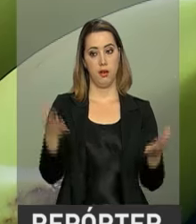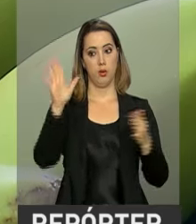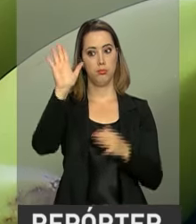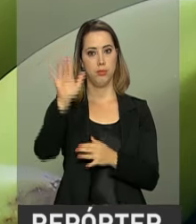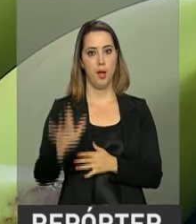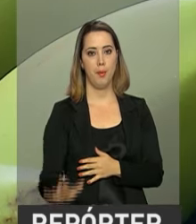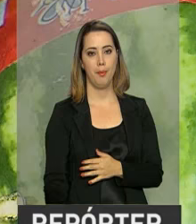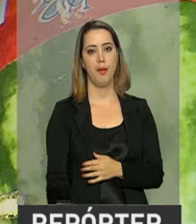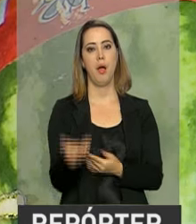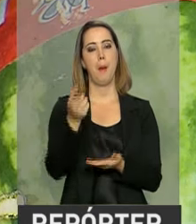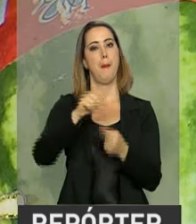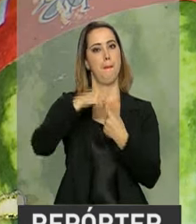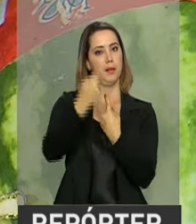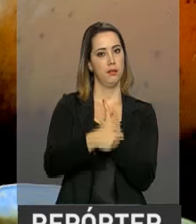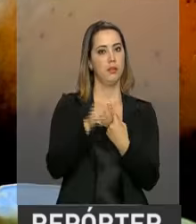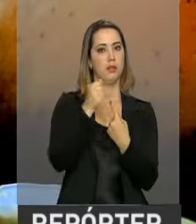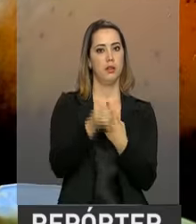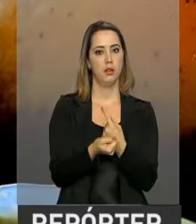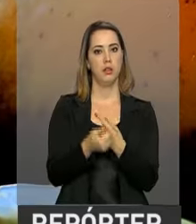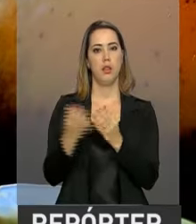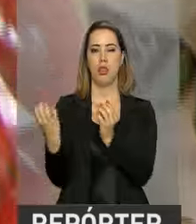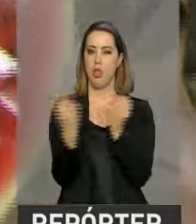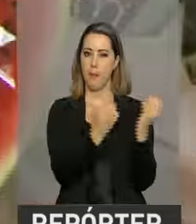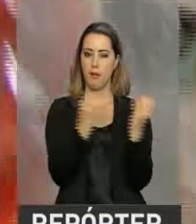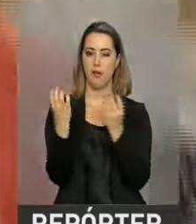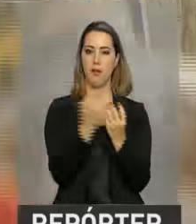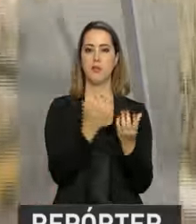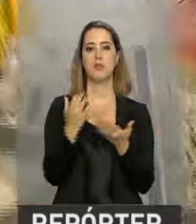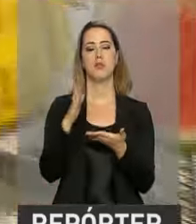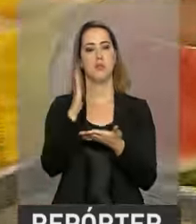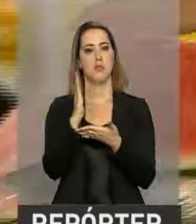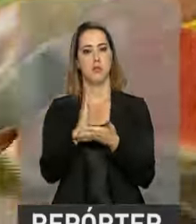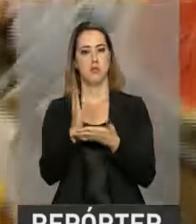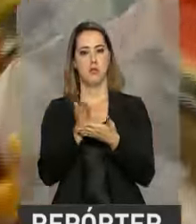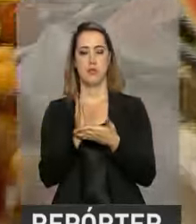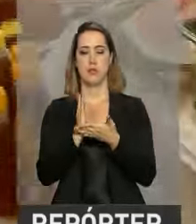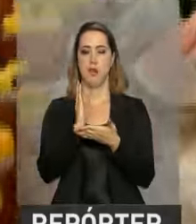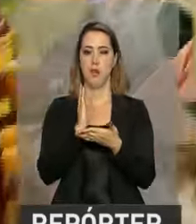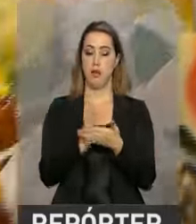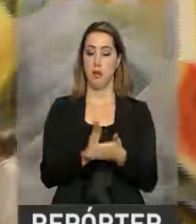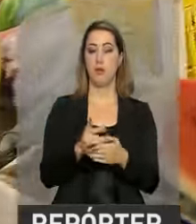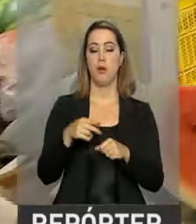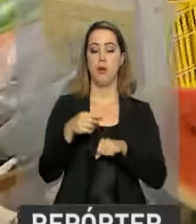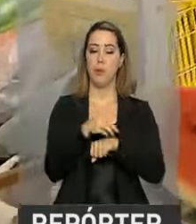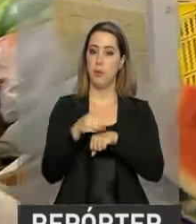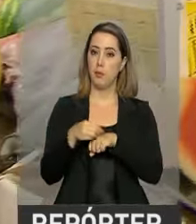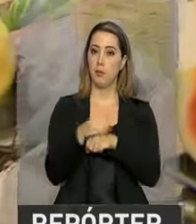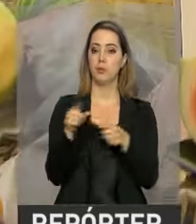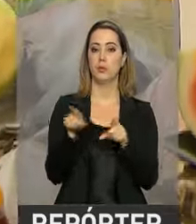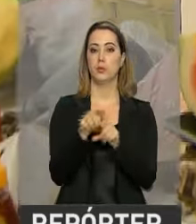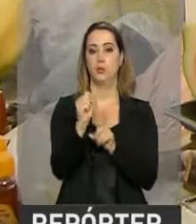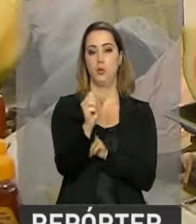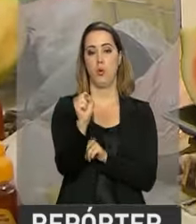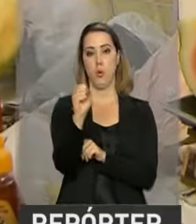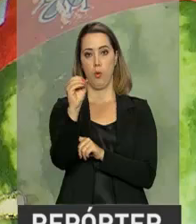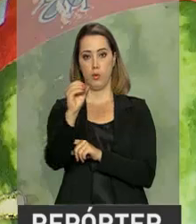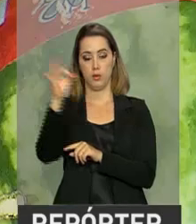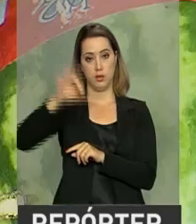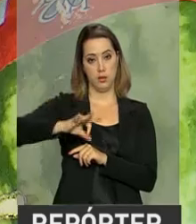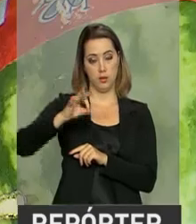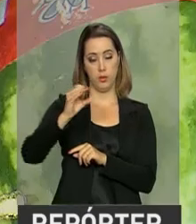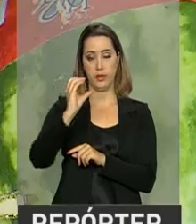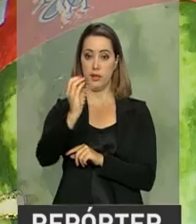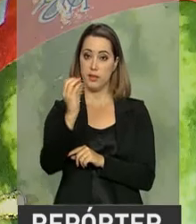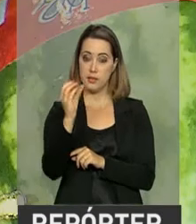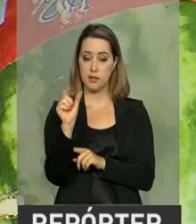preços banana melancia e mamão a melancia por exemplo teve uma variação de 0 o kg em Recife